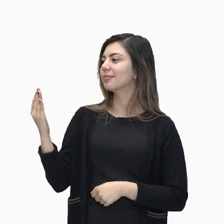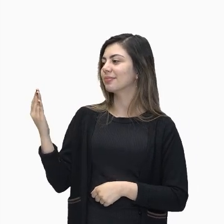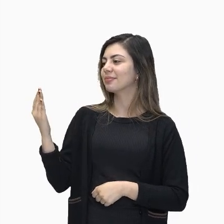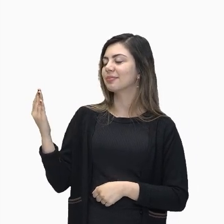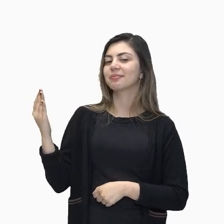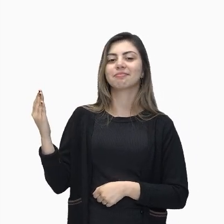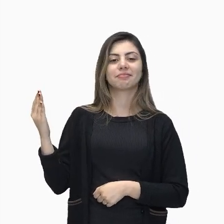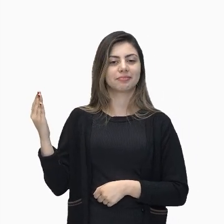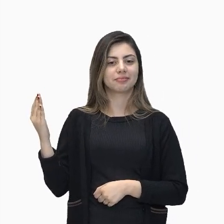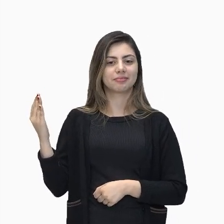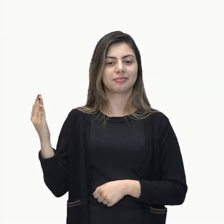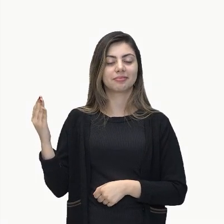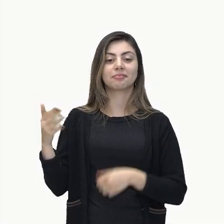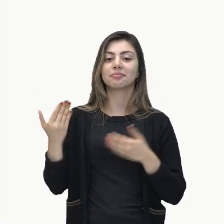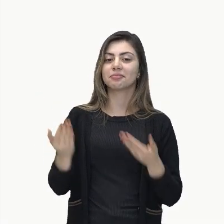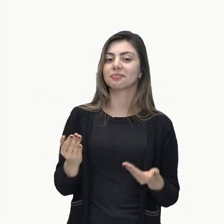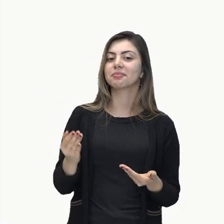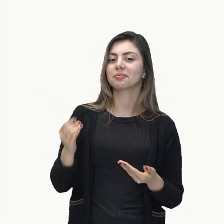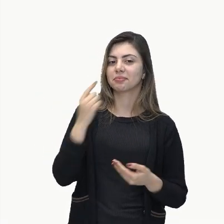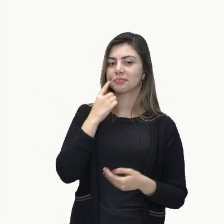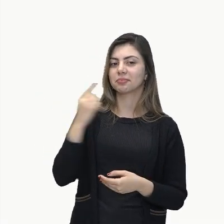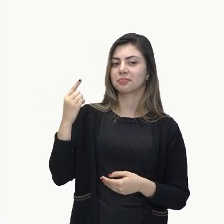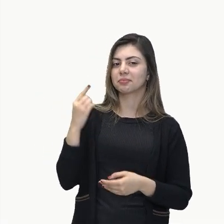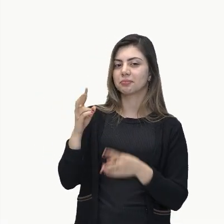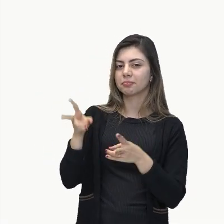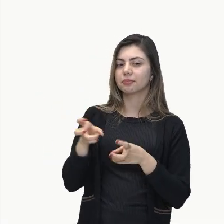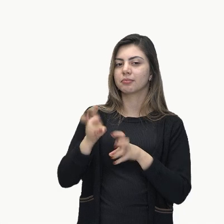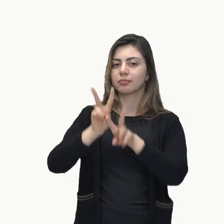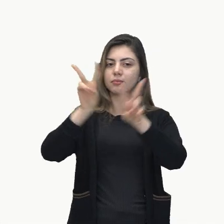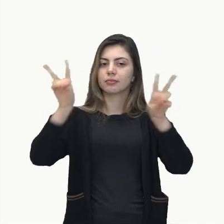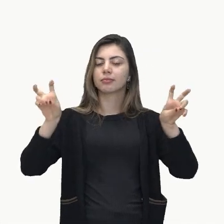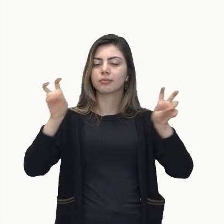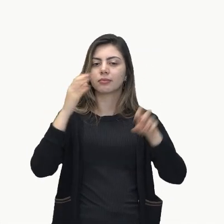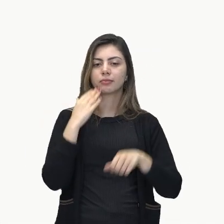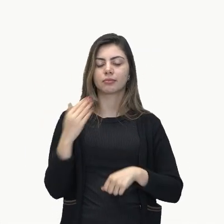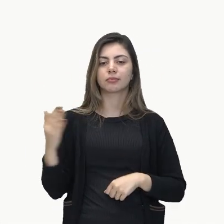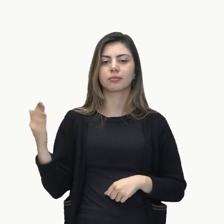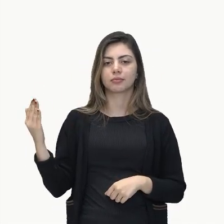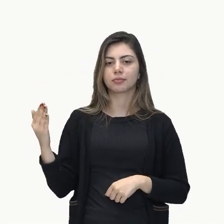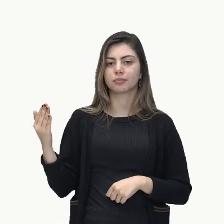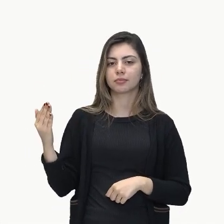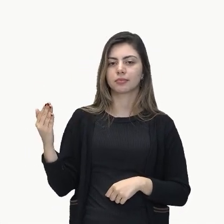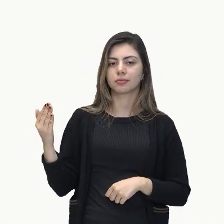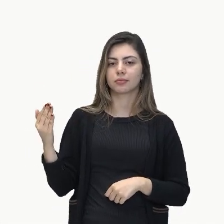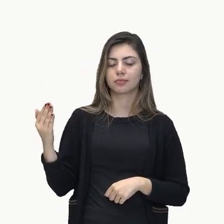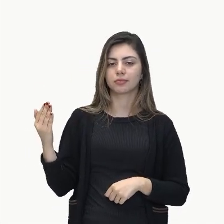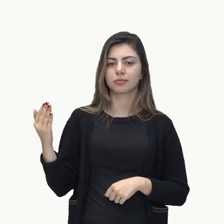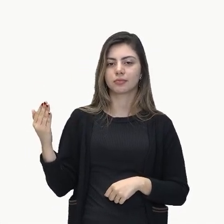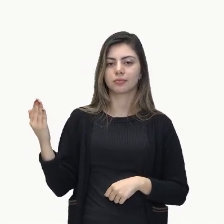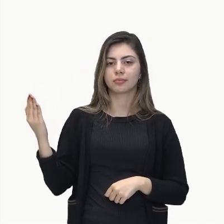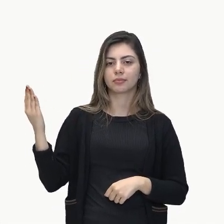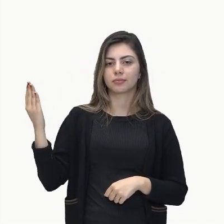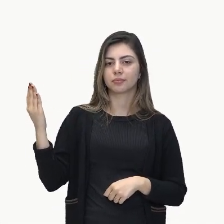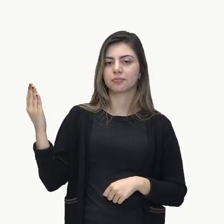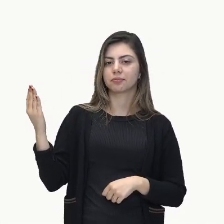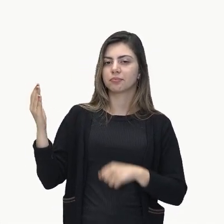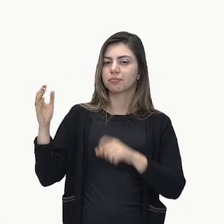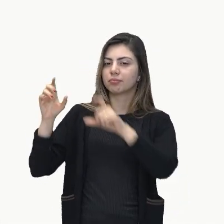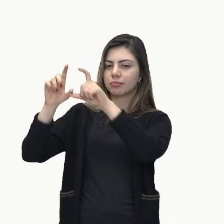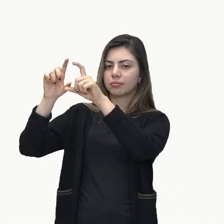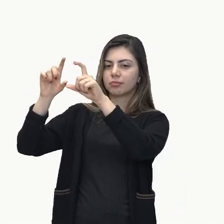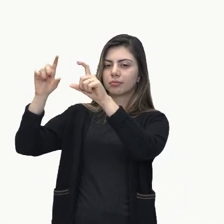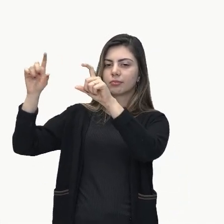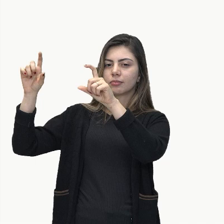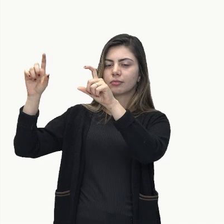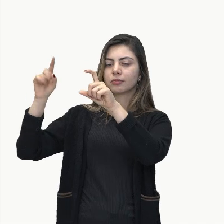temos aqui, na legenda, observem aqui, ó, só dar uma enfatizada, nós estamos